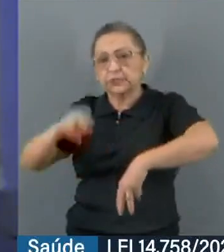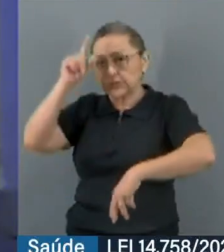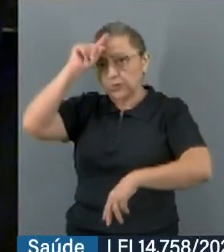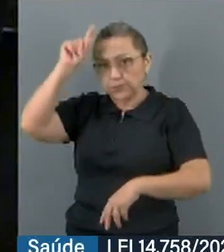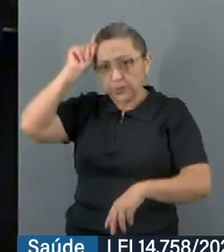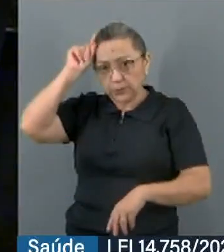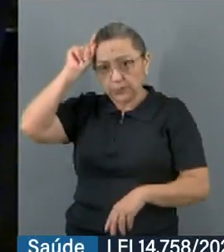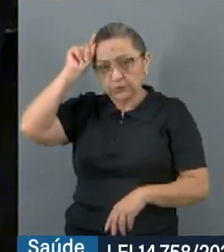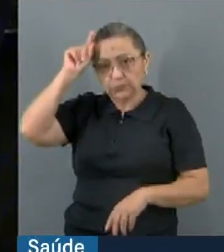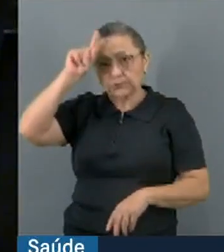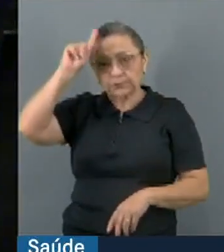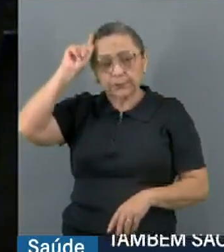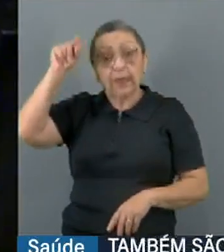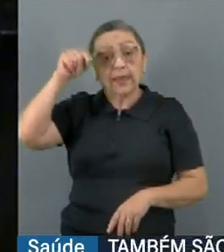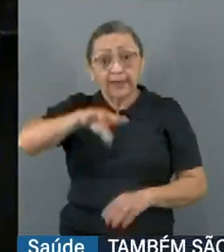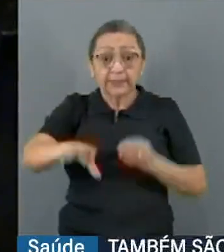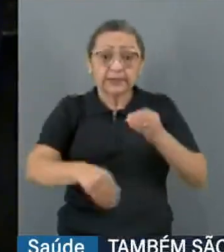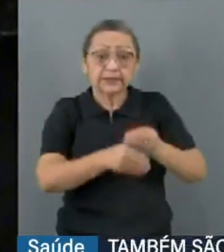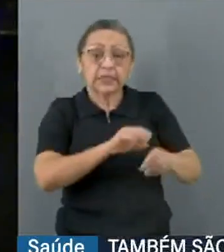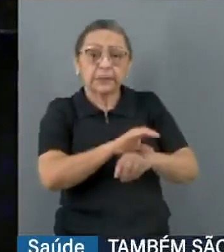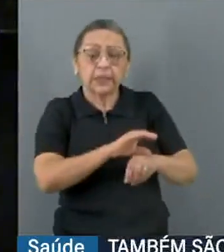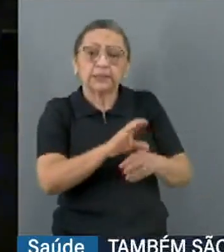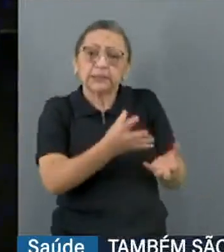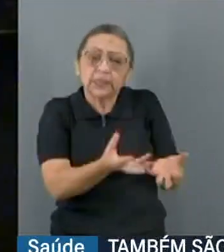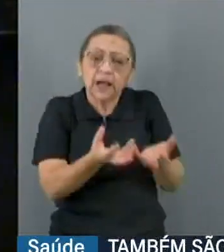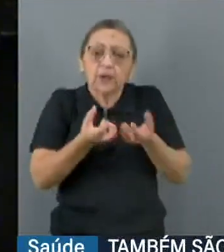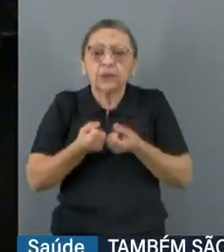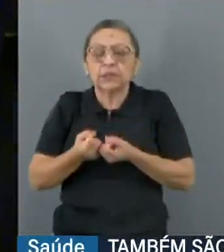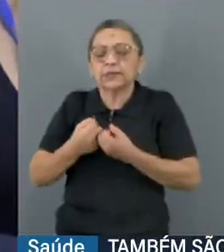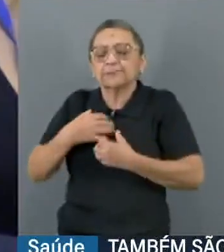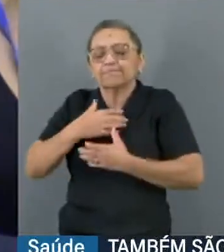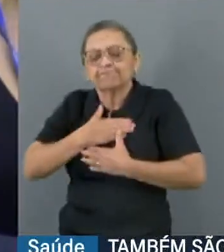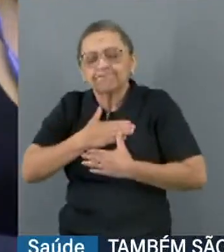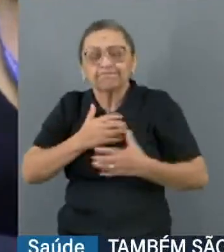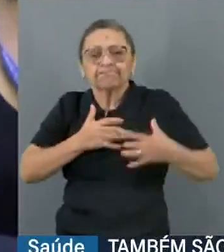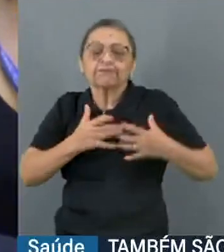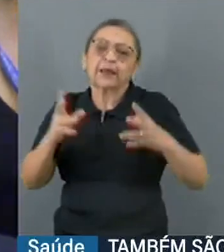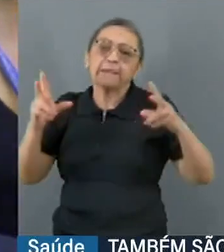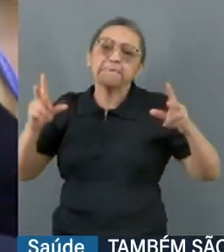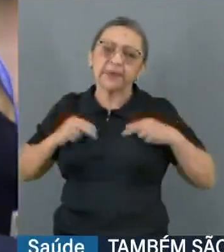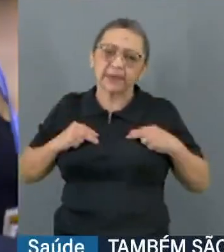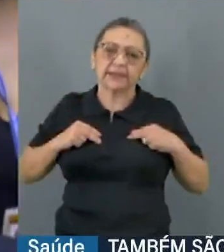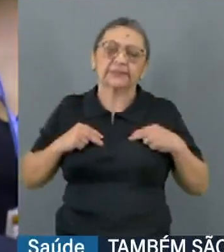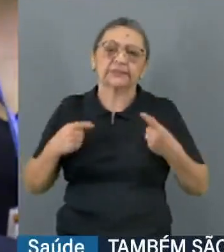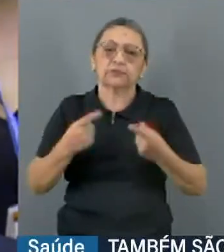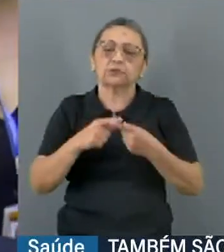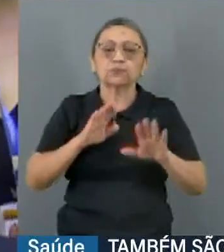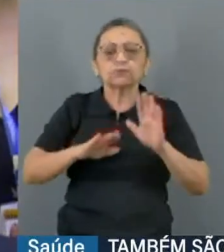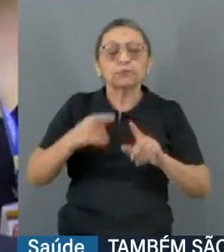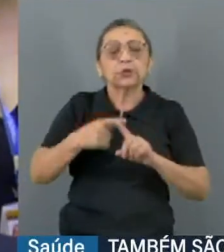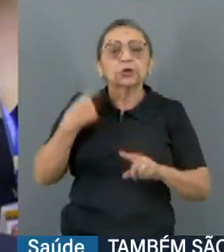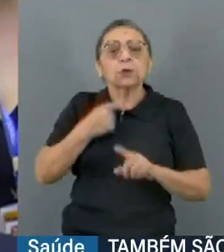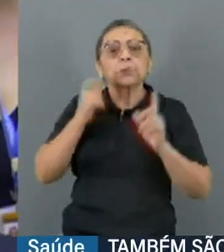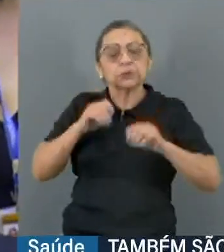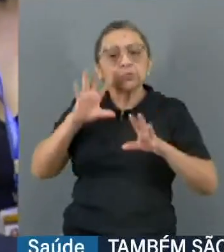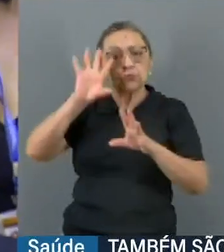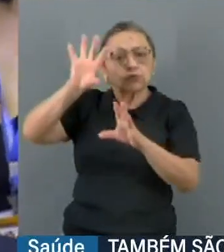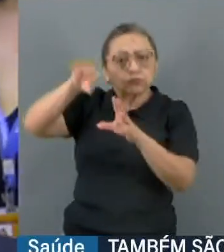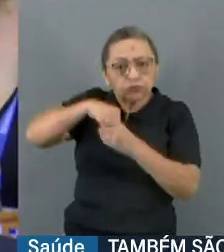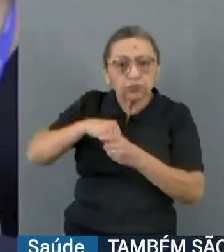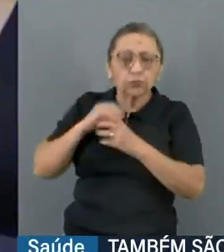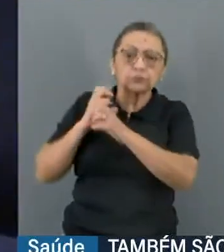Barroso, essa emenda seja recebida com a generosidade que ela merece, para que nós possamos consolidar